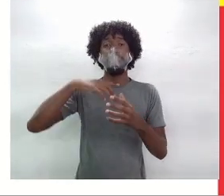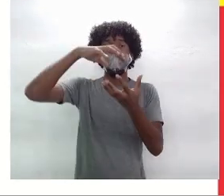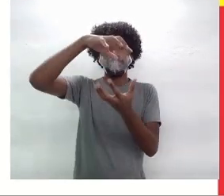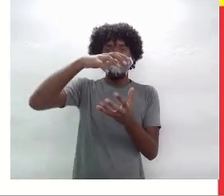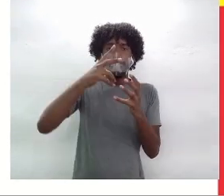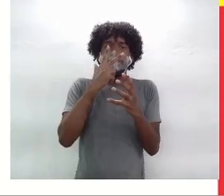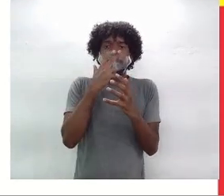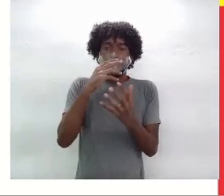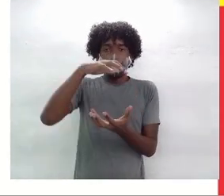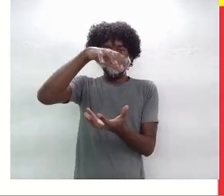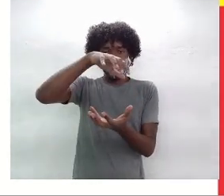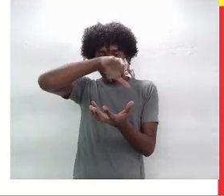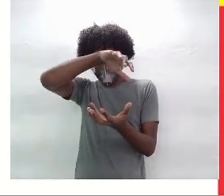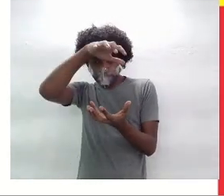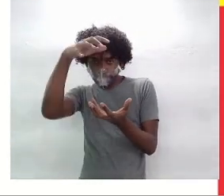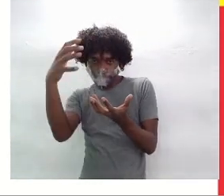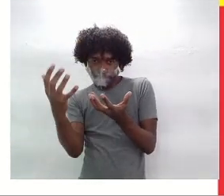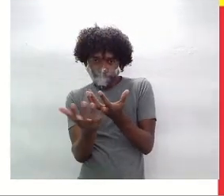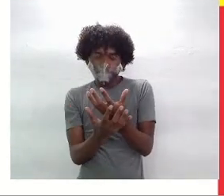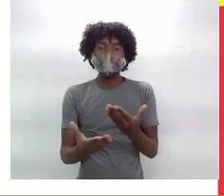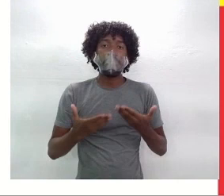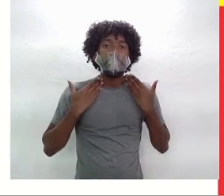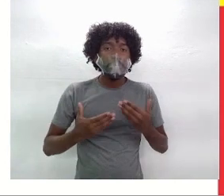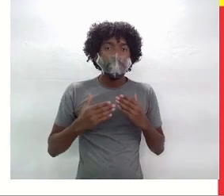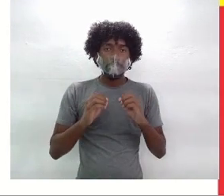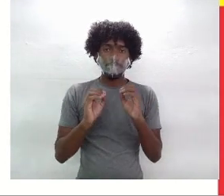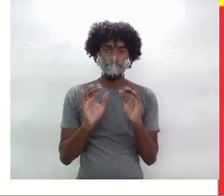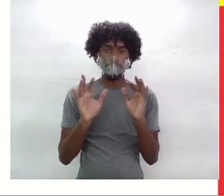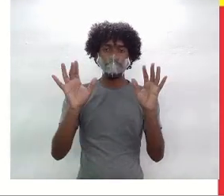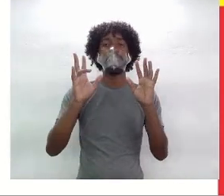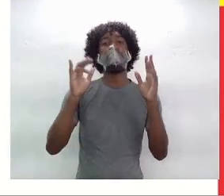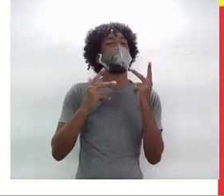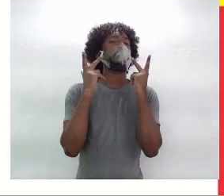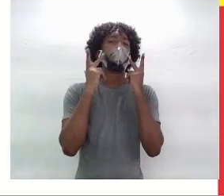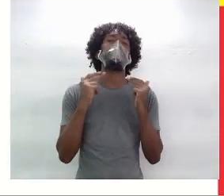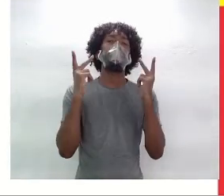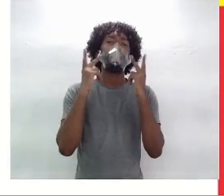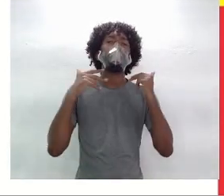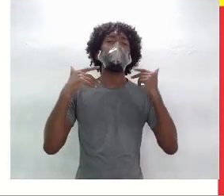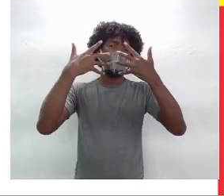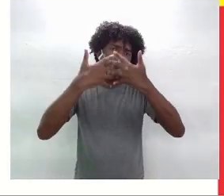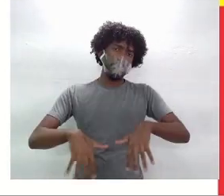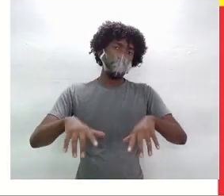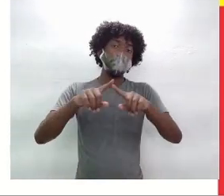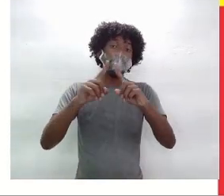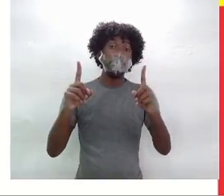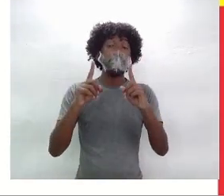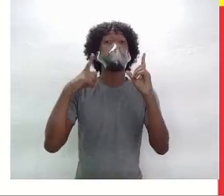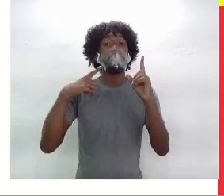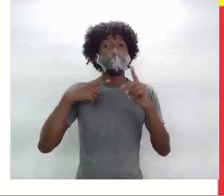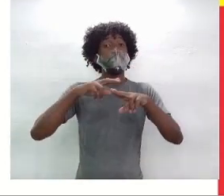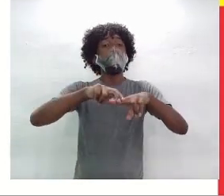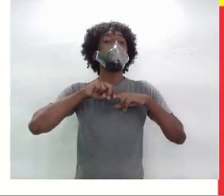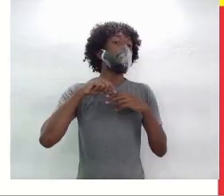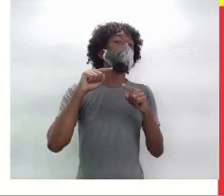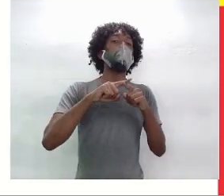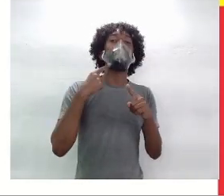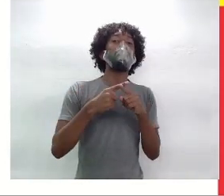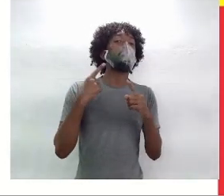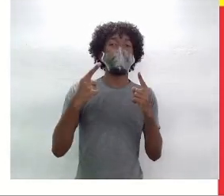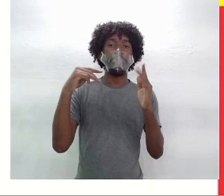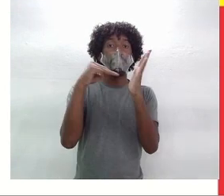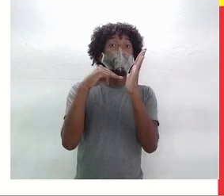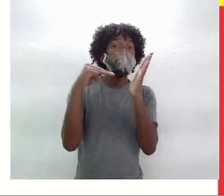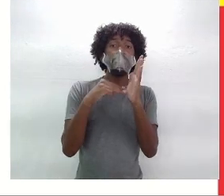estufa. O efeito estufa ele é um fenômeno natural, mas existem as causas. O homem ele tem a